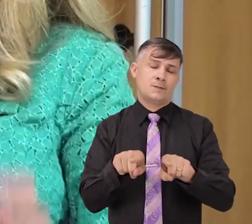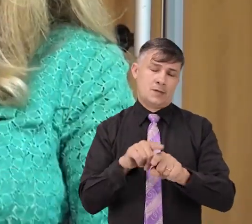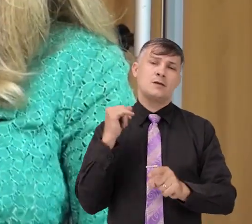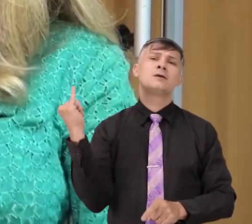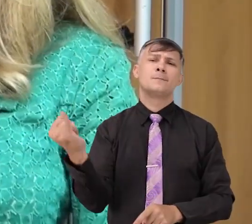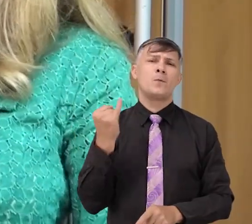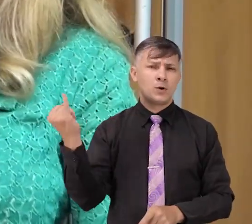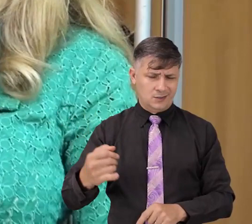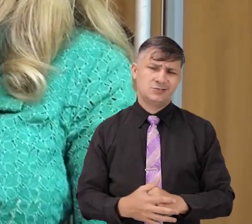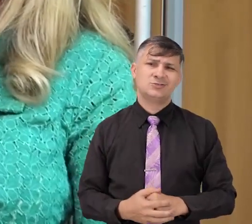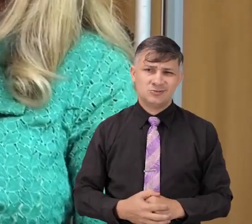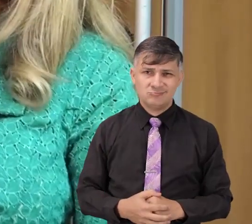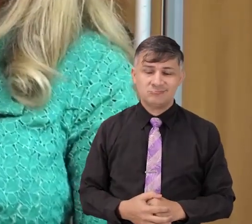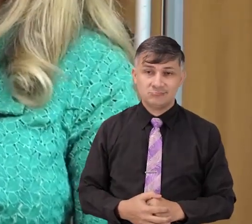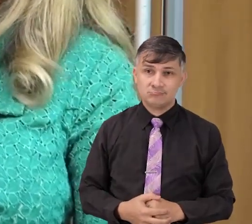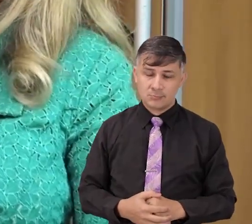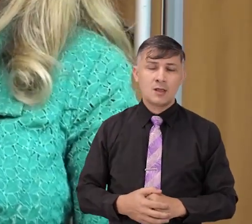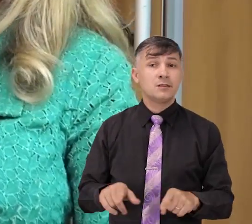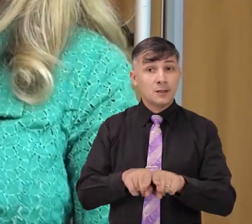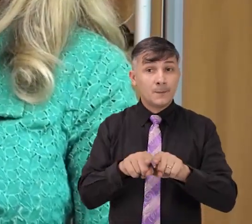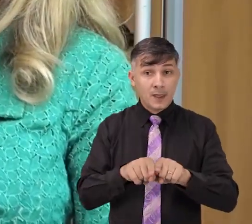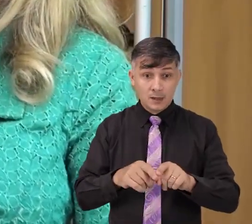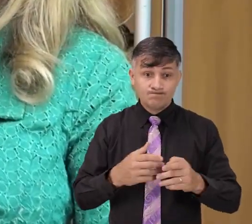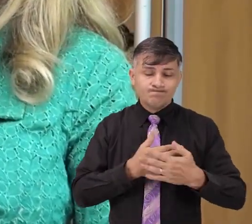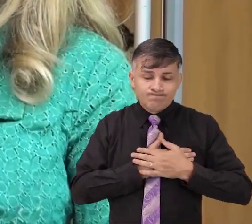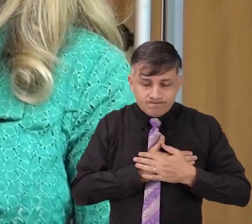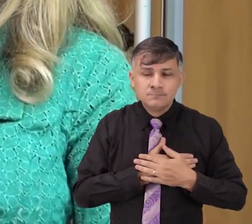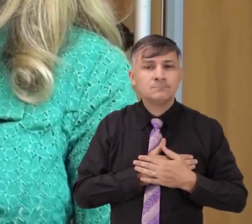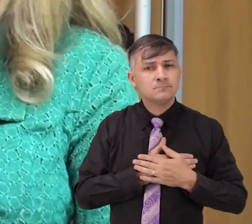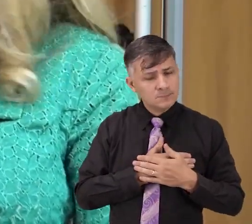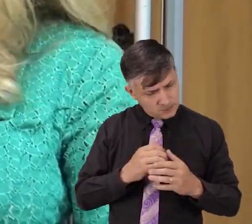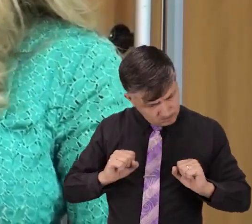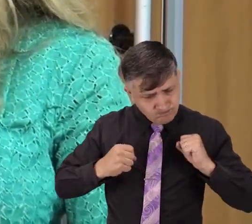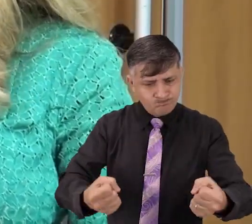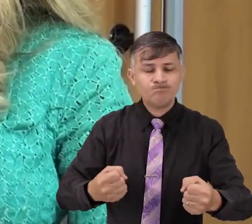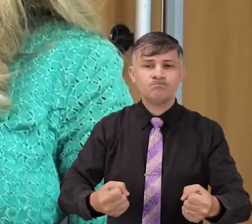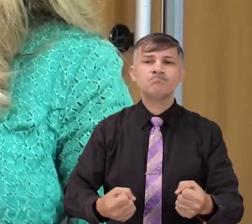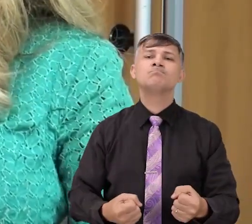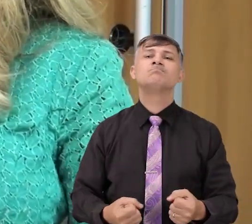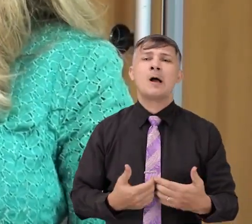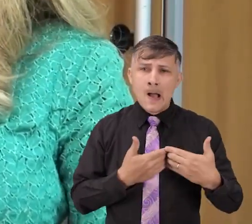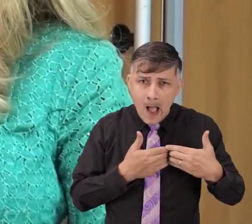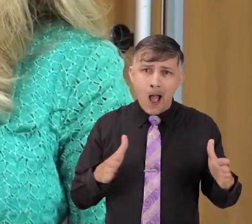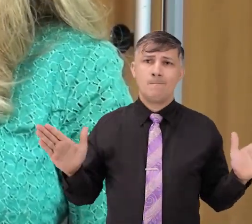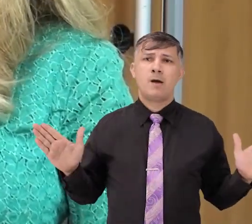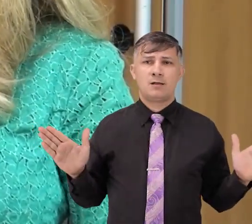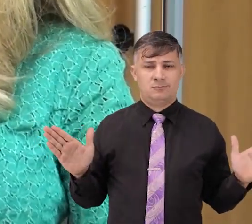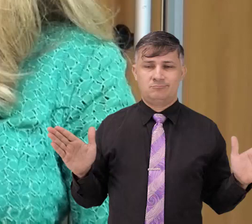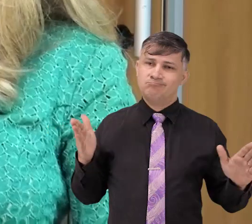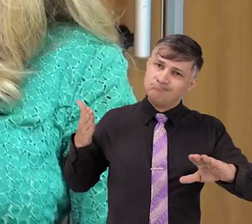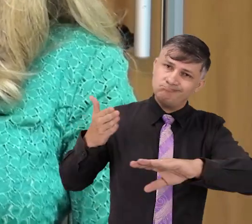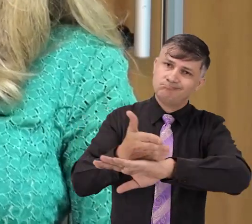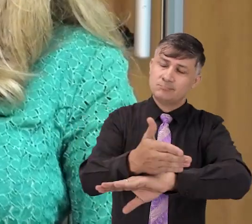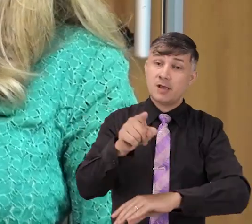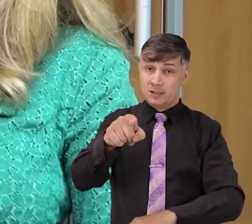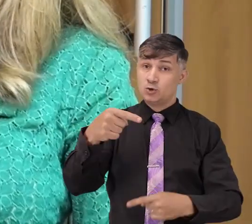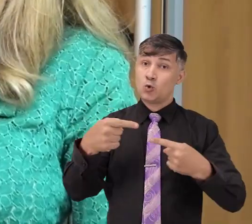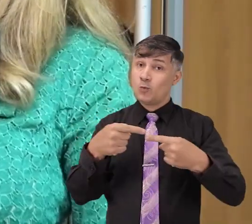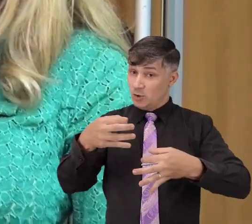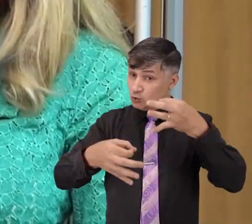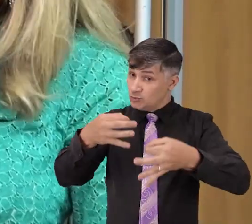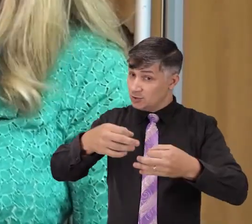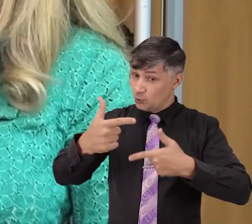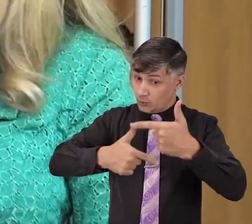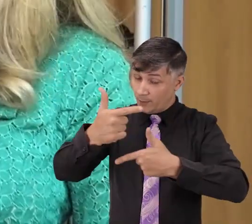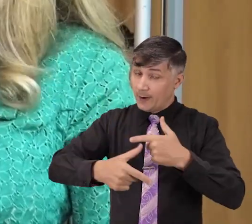peito aberto. Se todos os órgãos assim, de gestão, isso a Justiça do Trabalho tem menos. Uhum. Eu acho que,